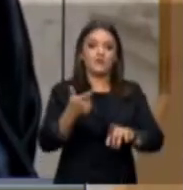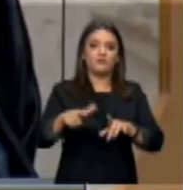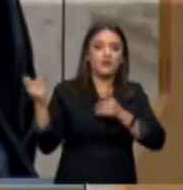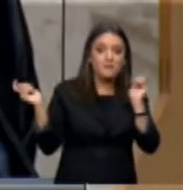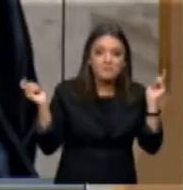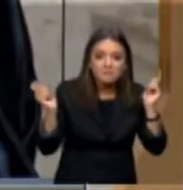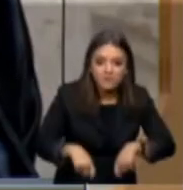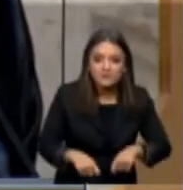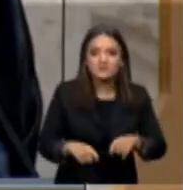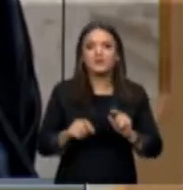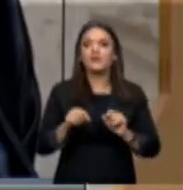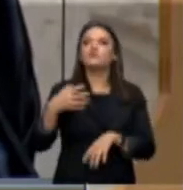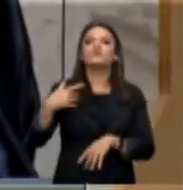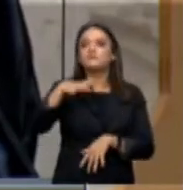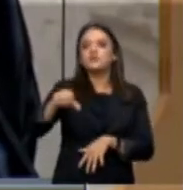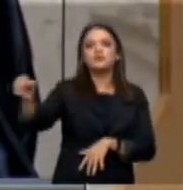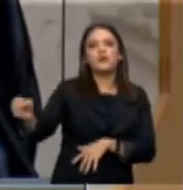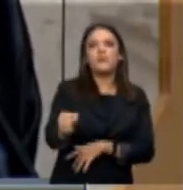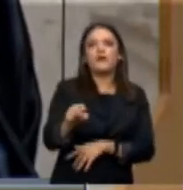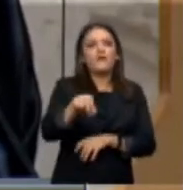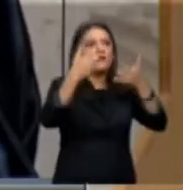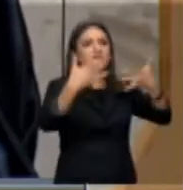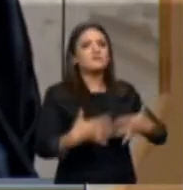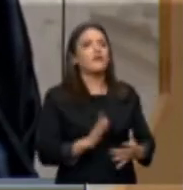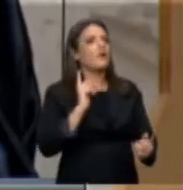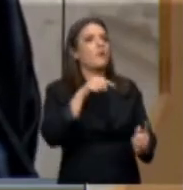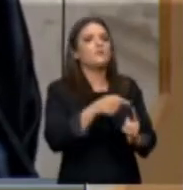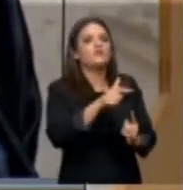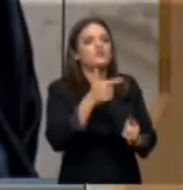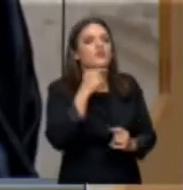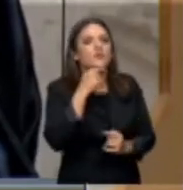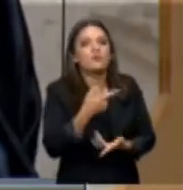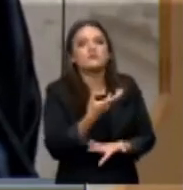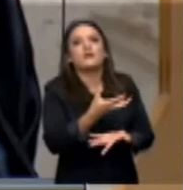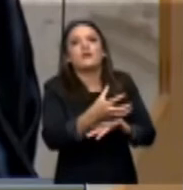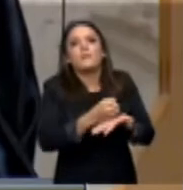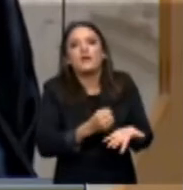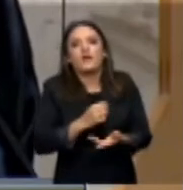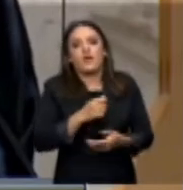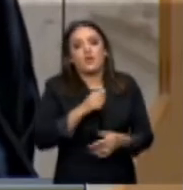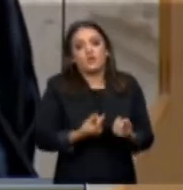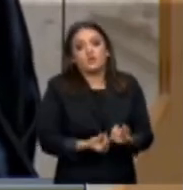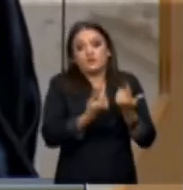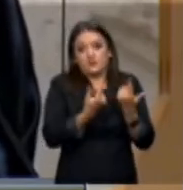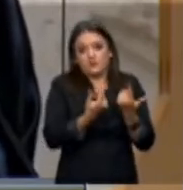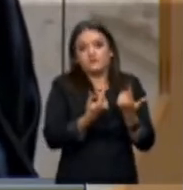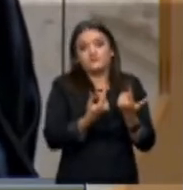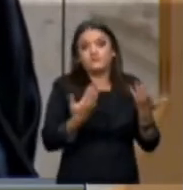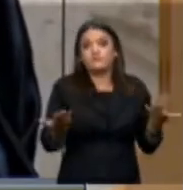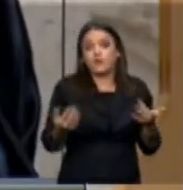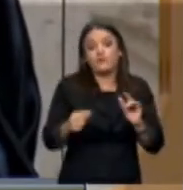sua intimação para se manifestar previamente a respeito da providência bancária que suprime